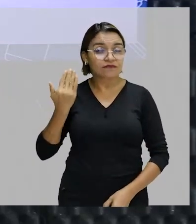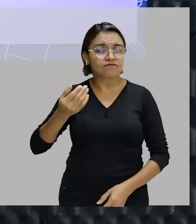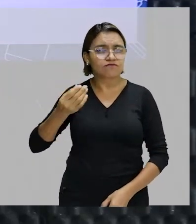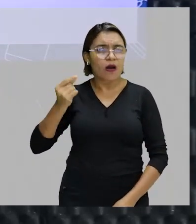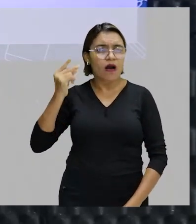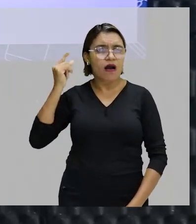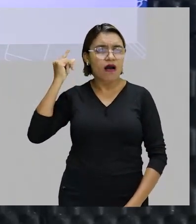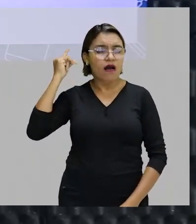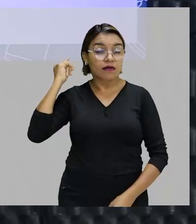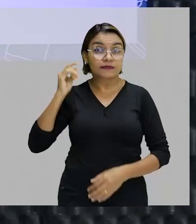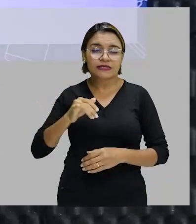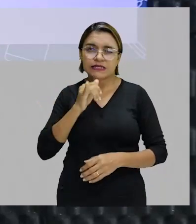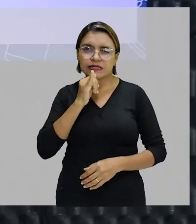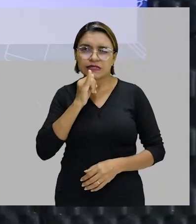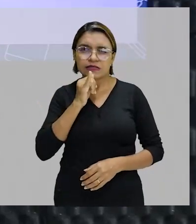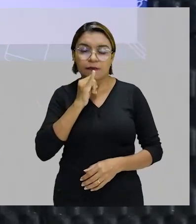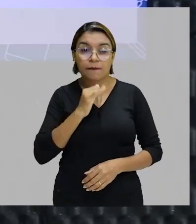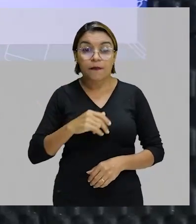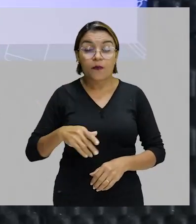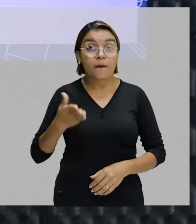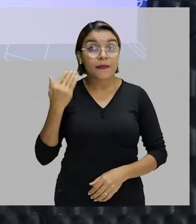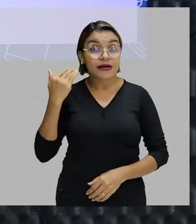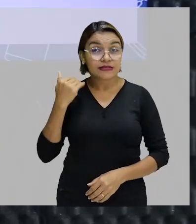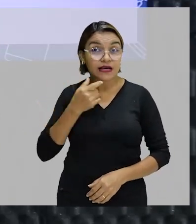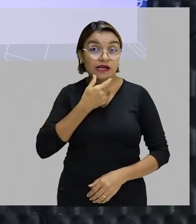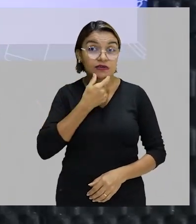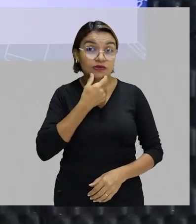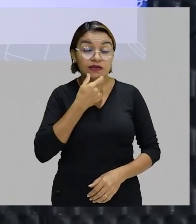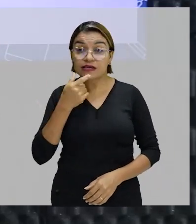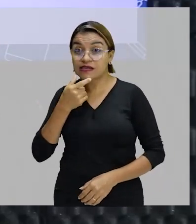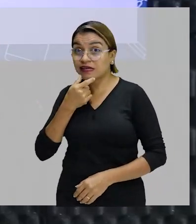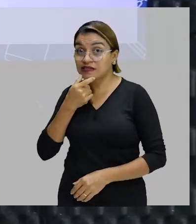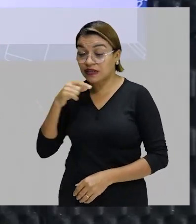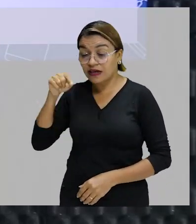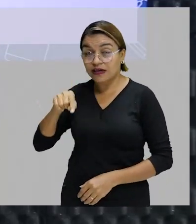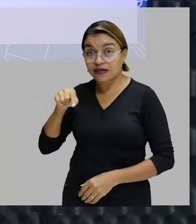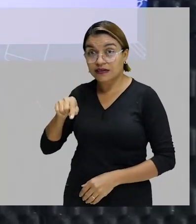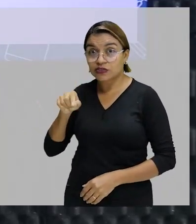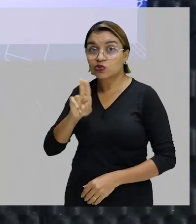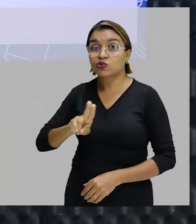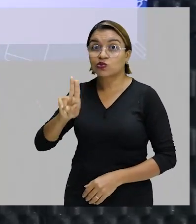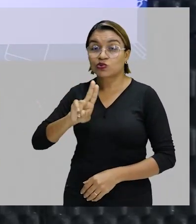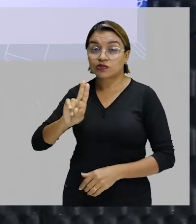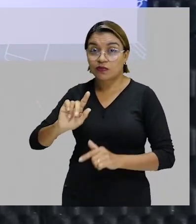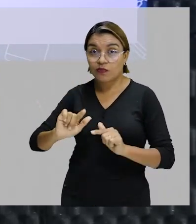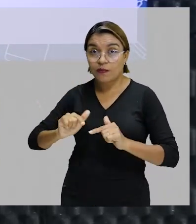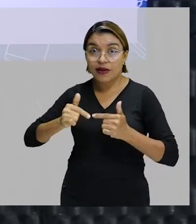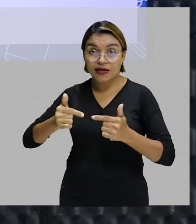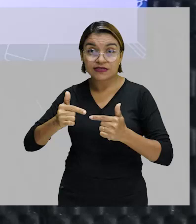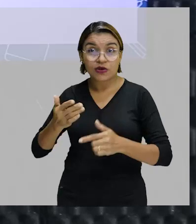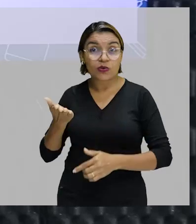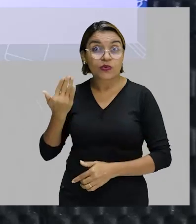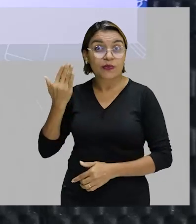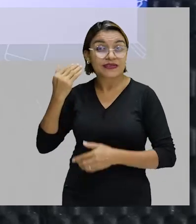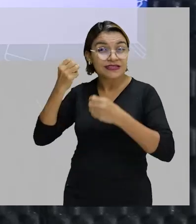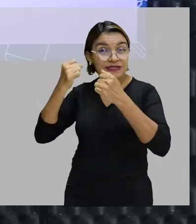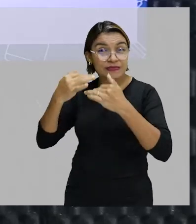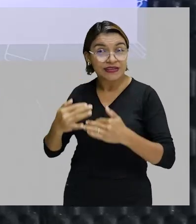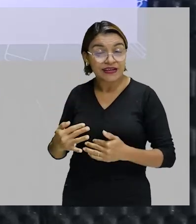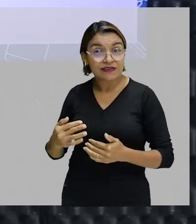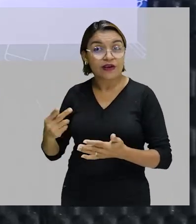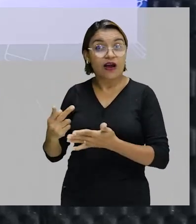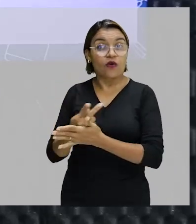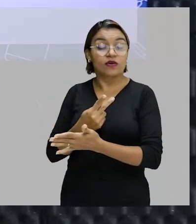seja, o passado perfeito em inglês é aquele tempo verbal que nós utilizamos para falar de uma ação do passado que aconteceu